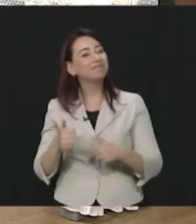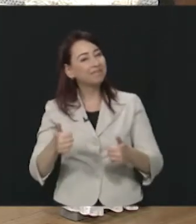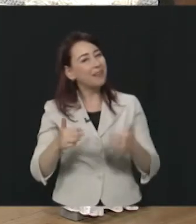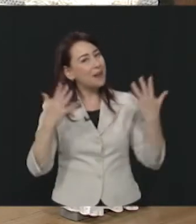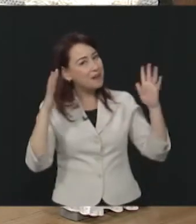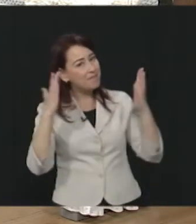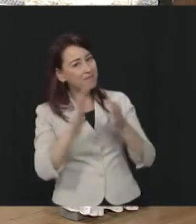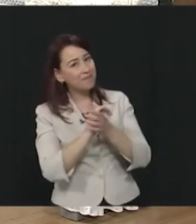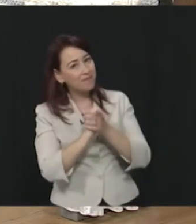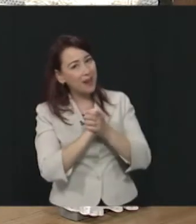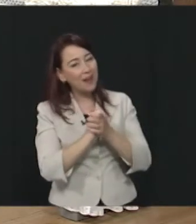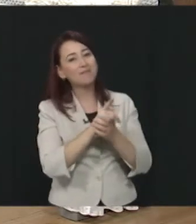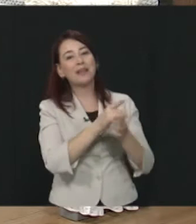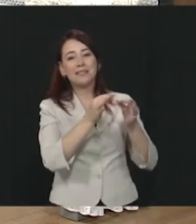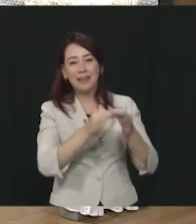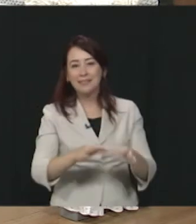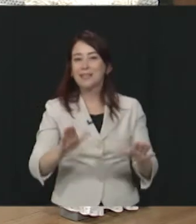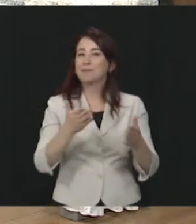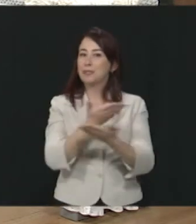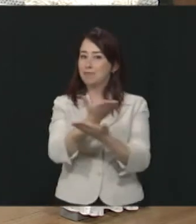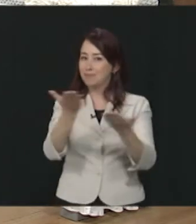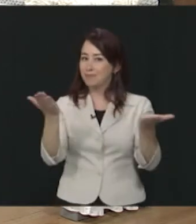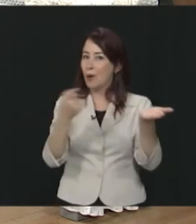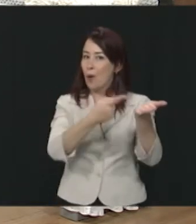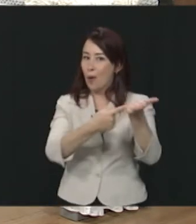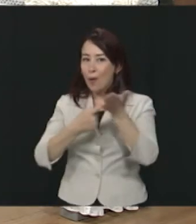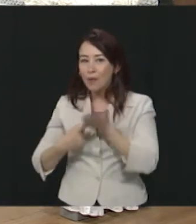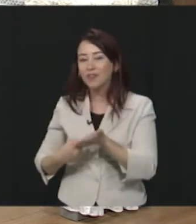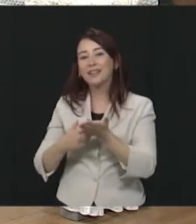está todo mundo convidado. Muito sucesso obrigado. Aí para a